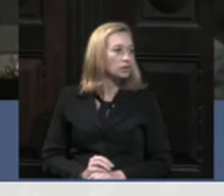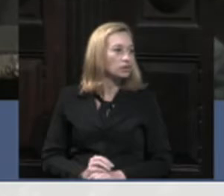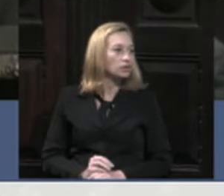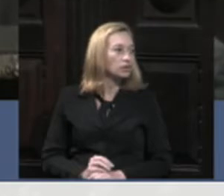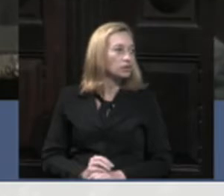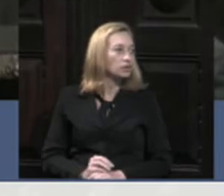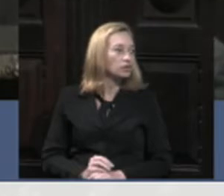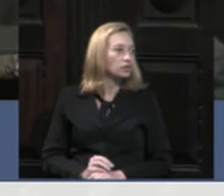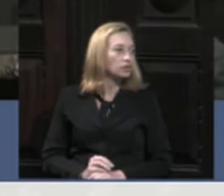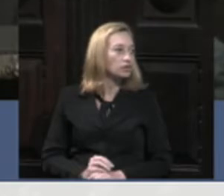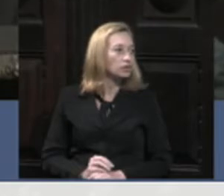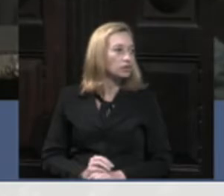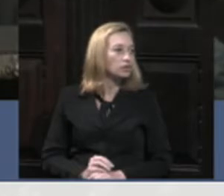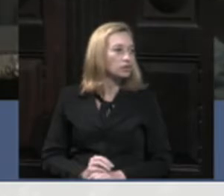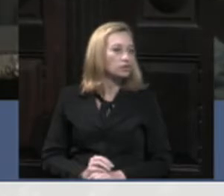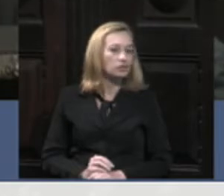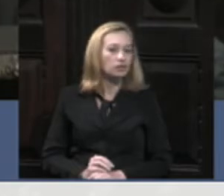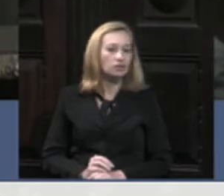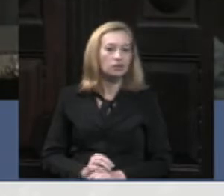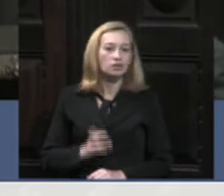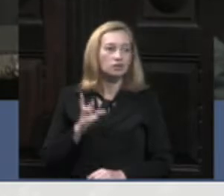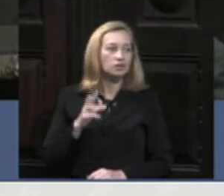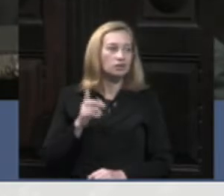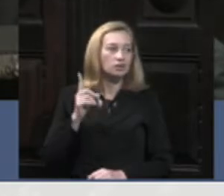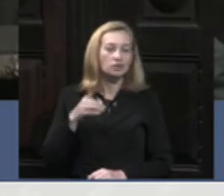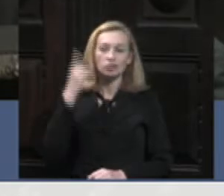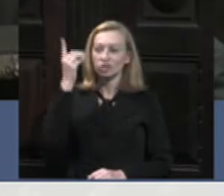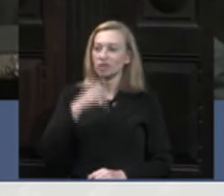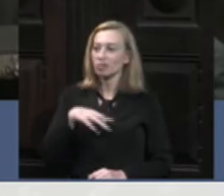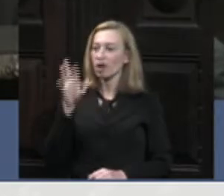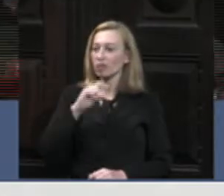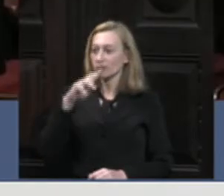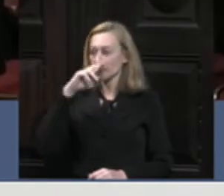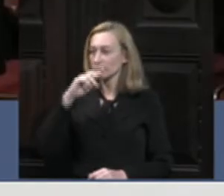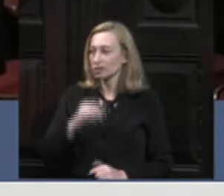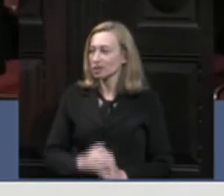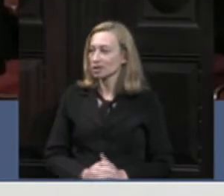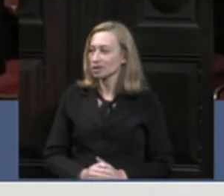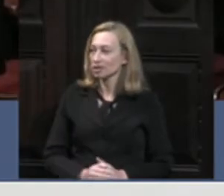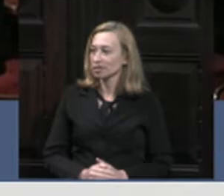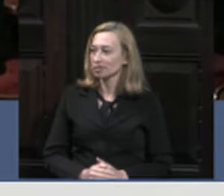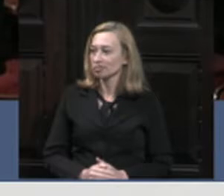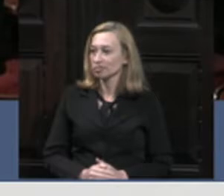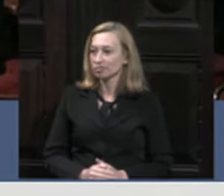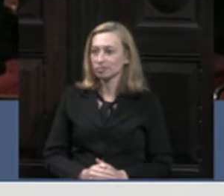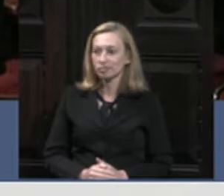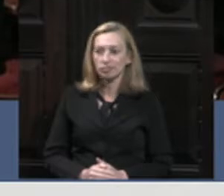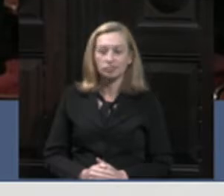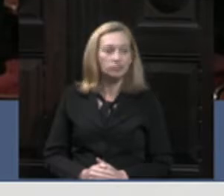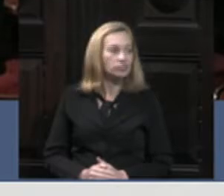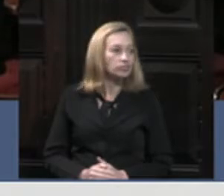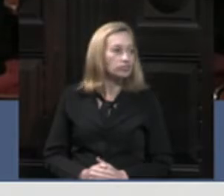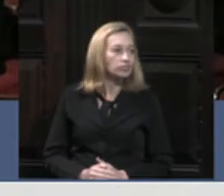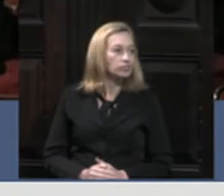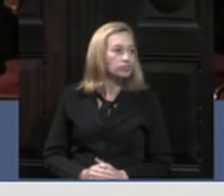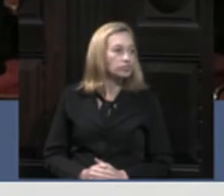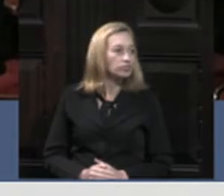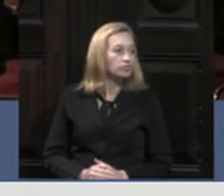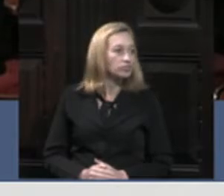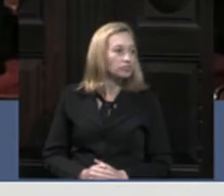Próximo orador inscrito, deputado Paulo Ramos. Já me adiantei, presidente.